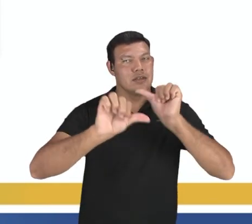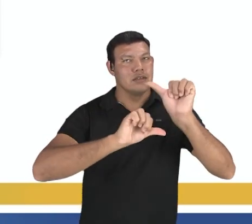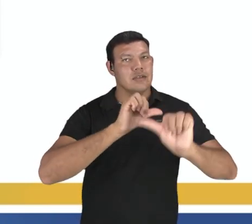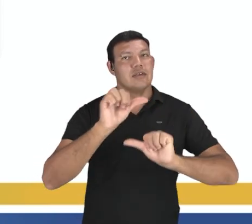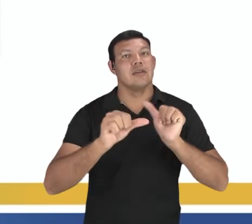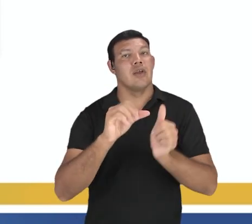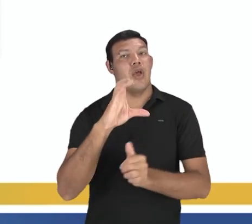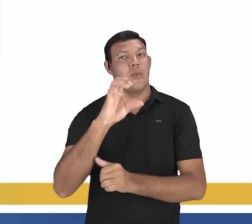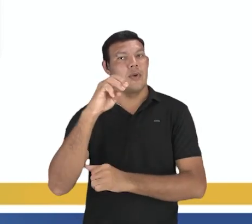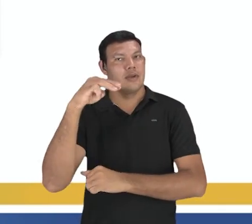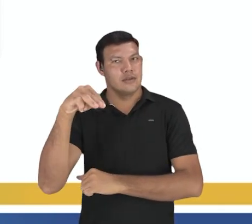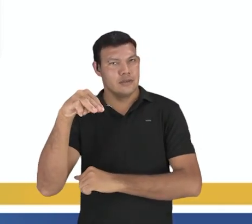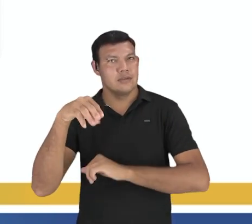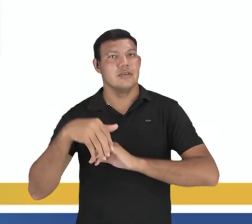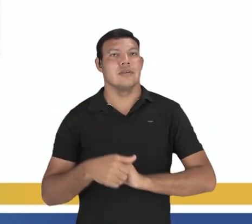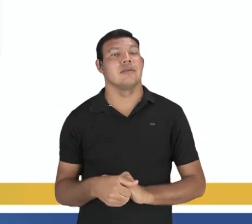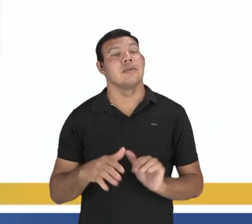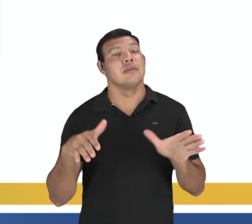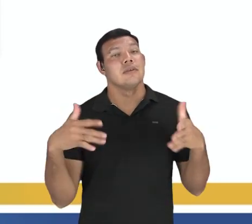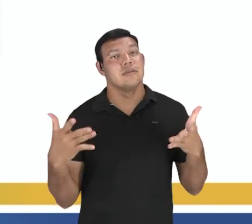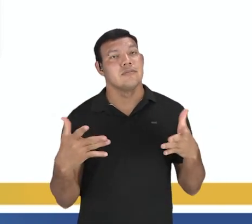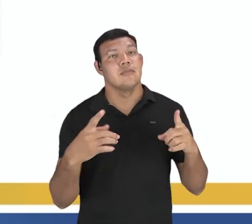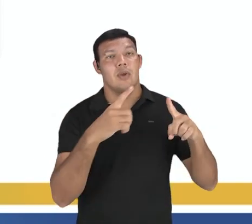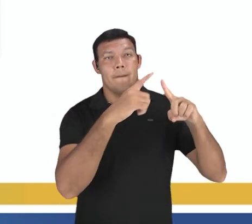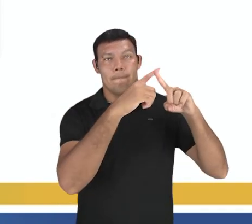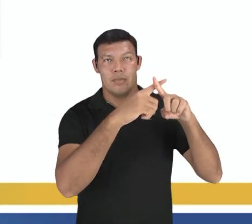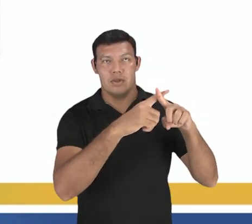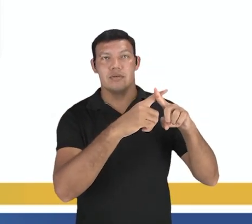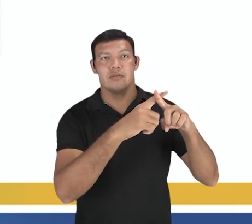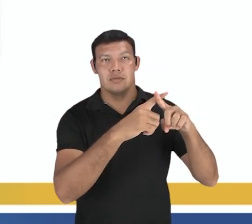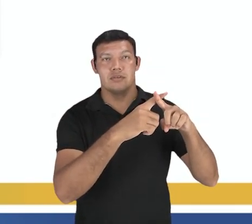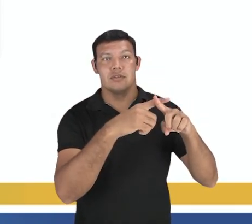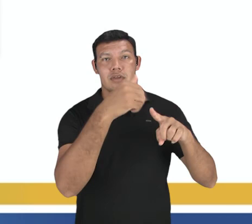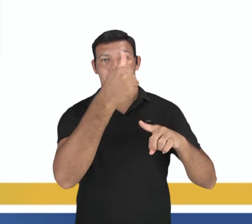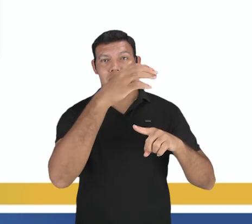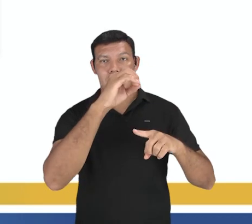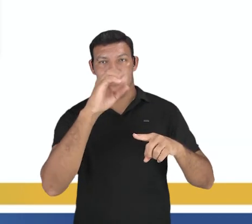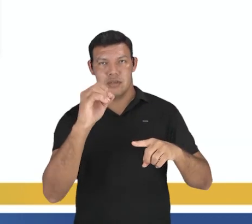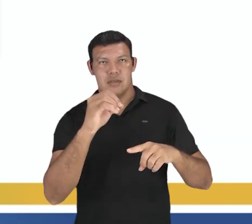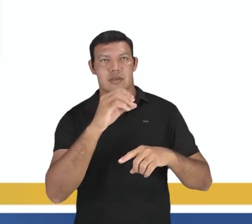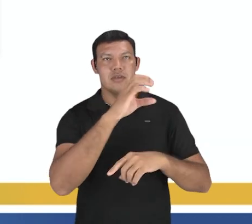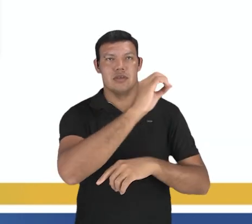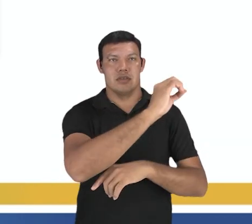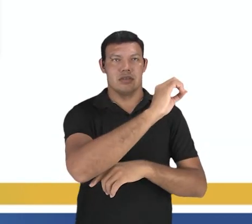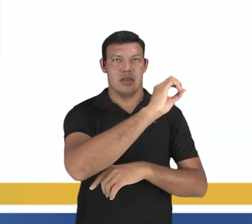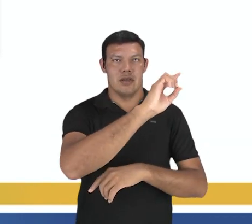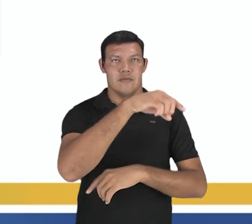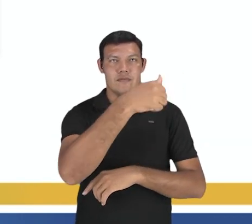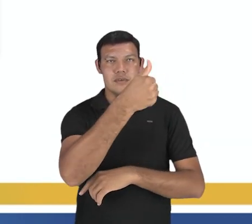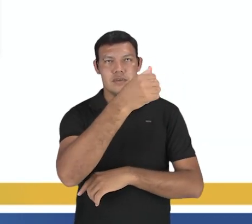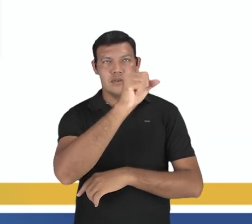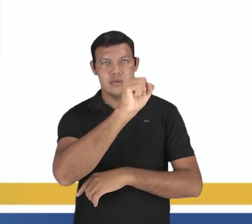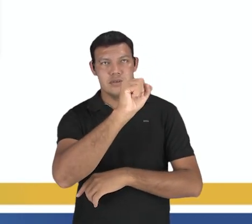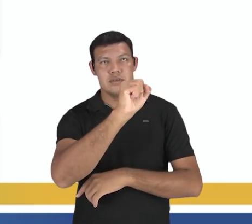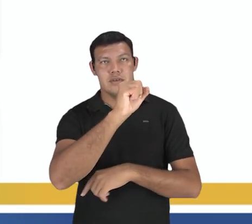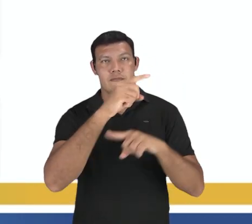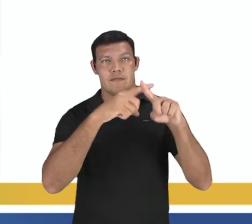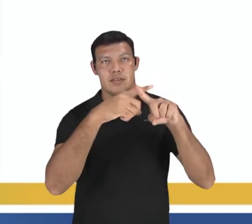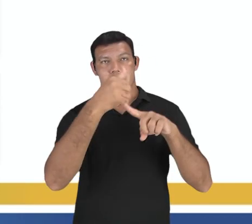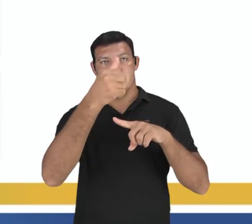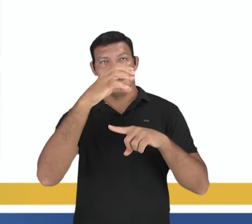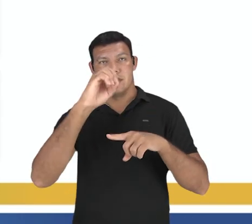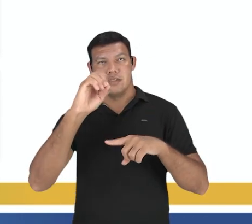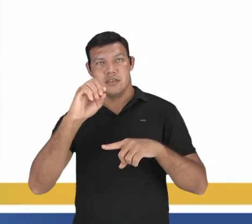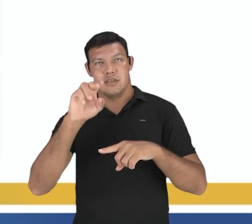0,18 em centímetros ele fala isso basta multiplicar 0 Às vezes sim que agora 18 cm